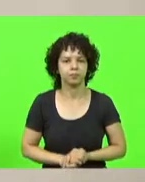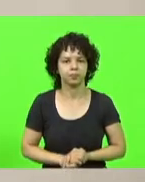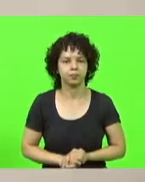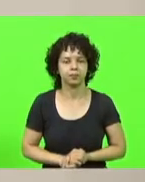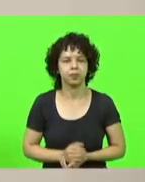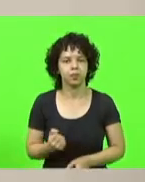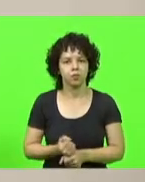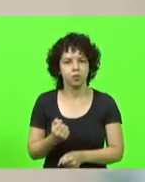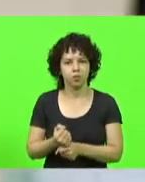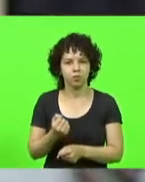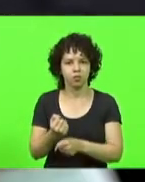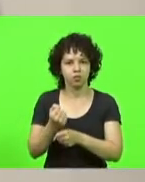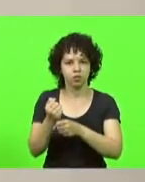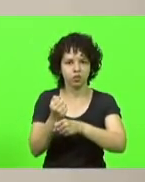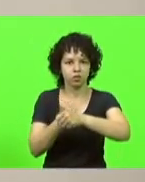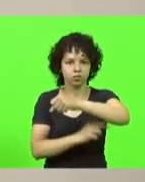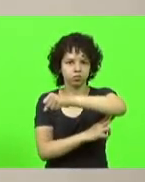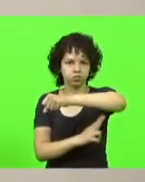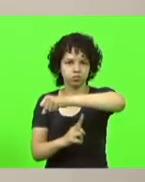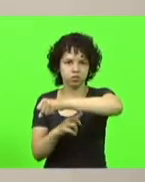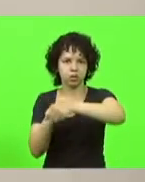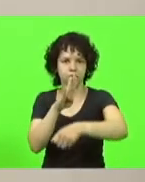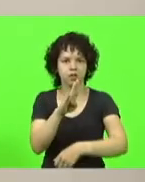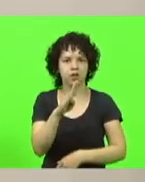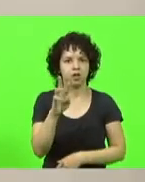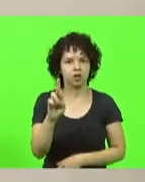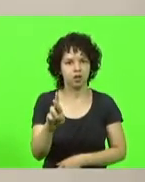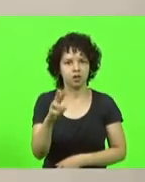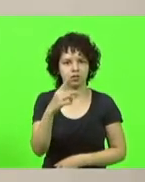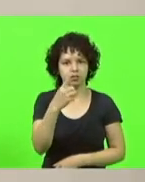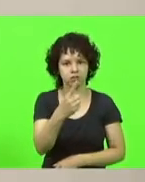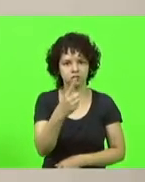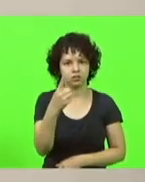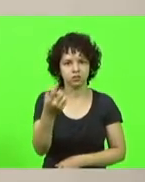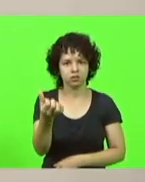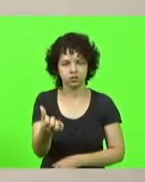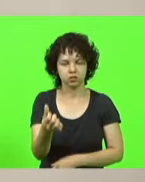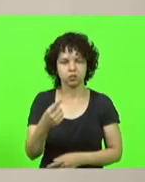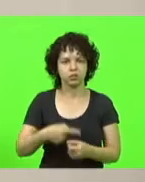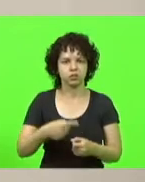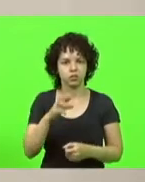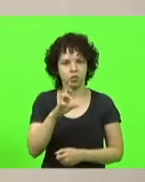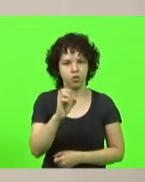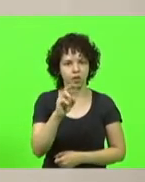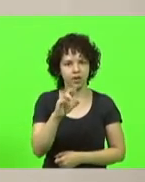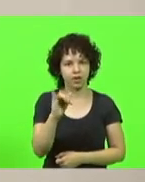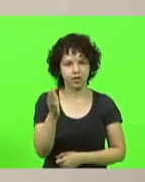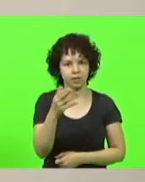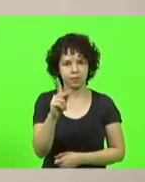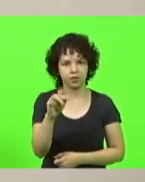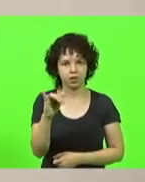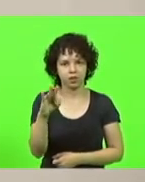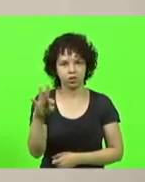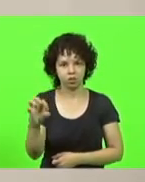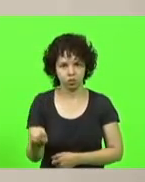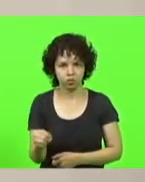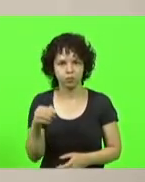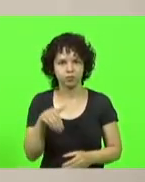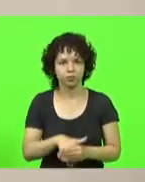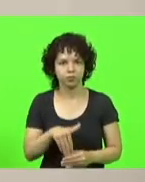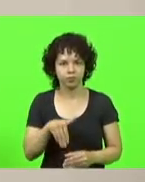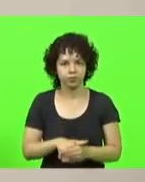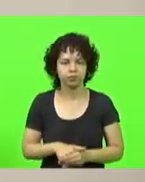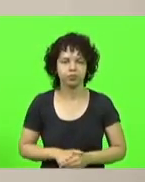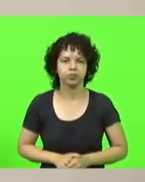uma passarela na rodovia BR-116, município de Correia Pinto, em discussão. Não havendo quem queira discutir, em votação. Deputados que aprovam, permaneçam como se